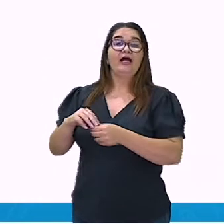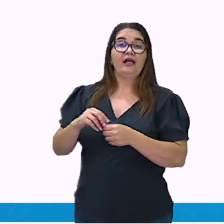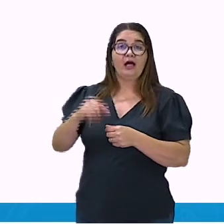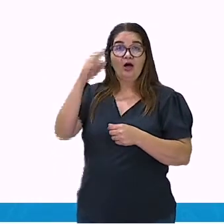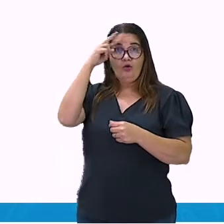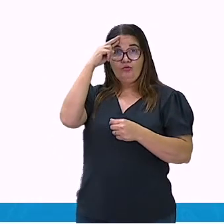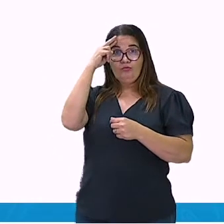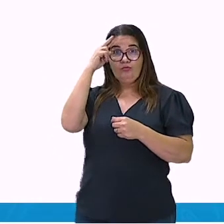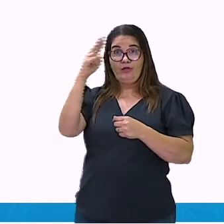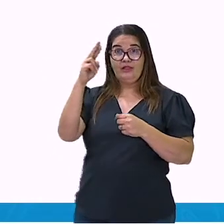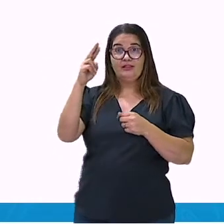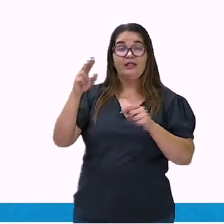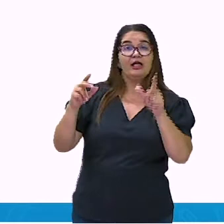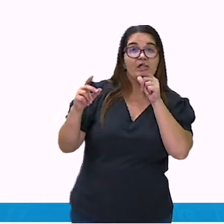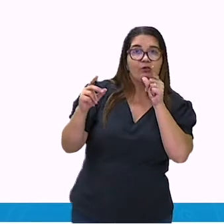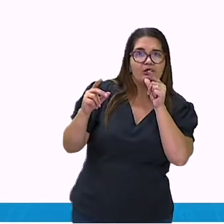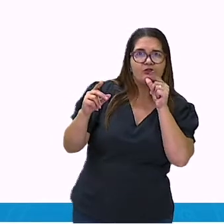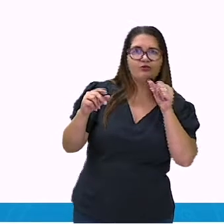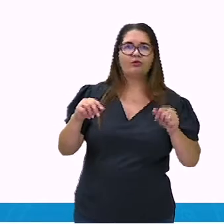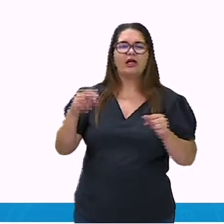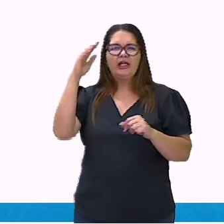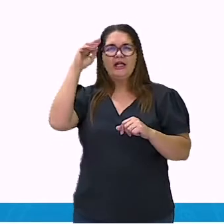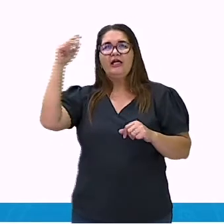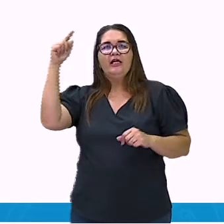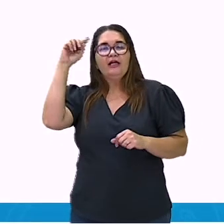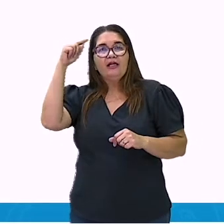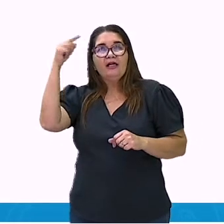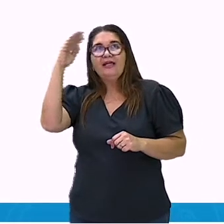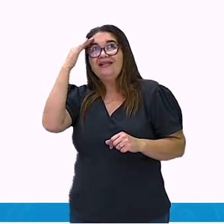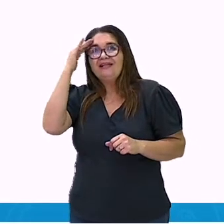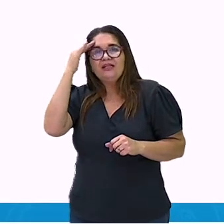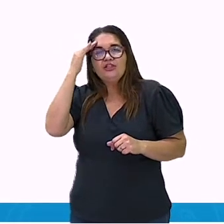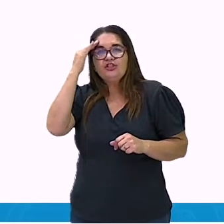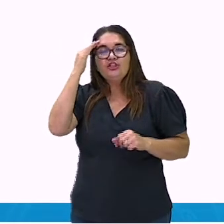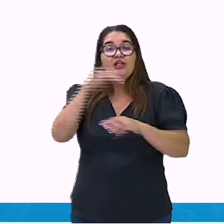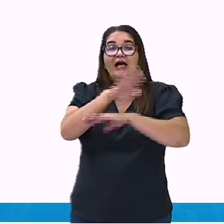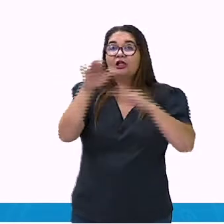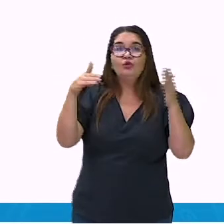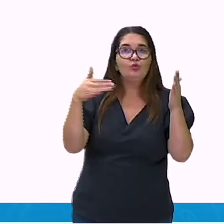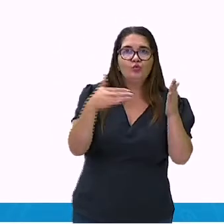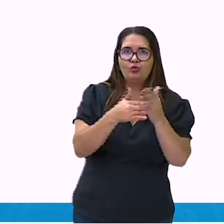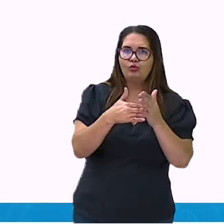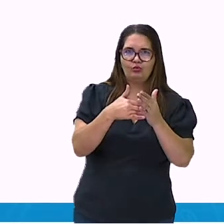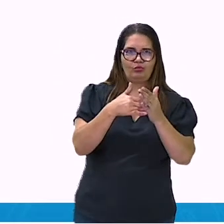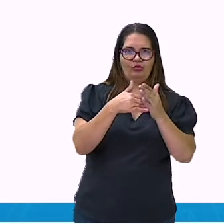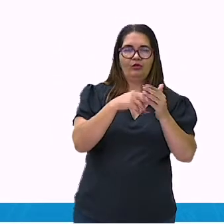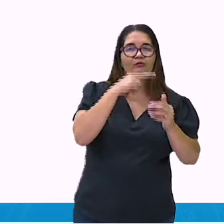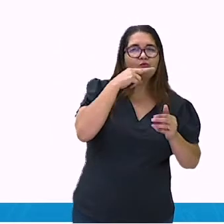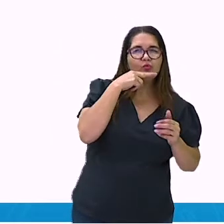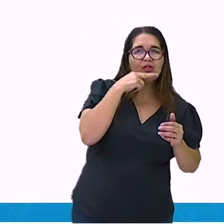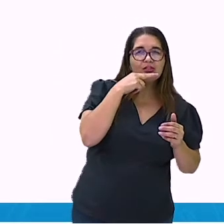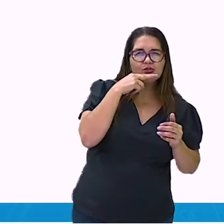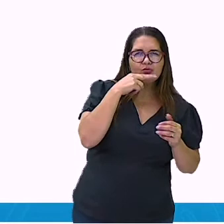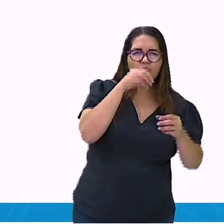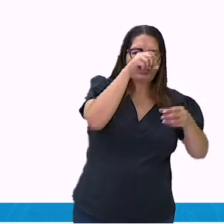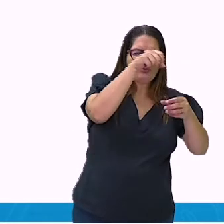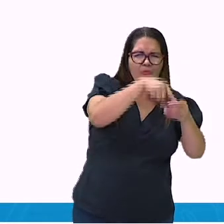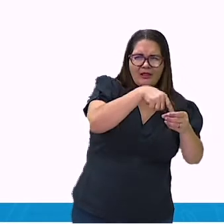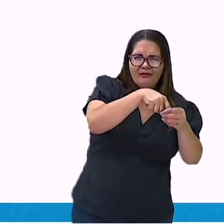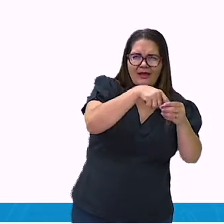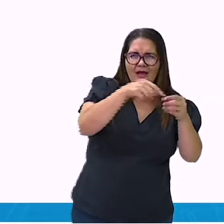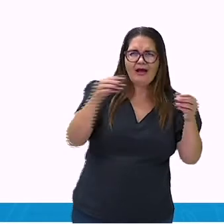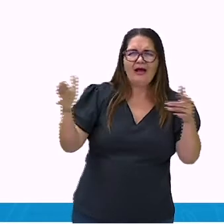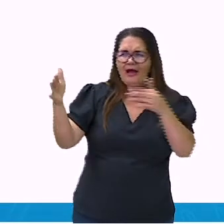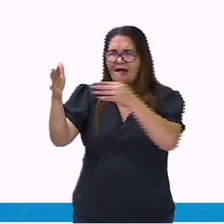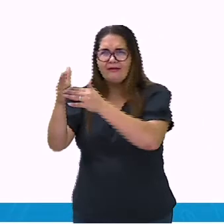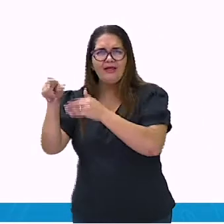purgador, o oficial de açúcar e o caldeireiro. Então, são várias divisões. seriam hoje como os